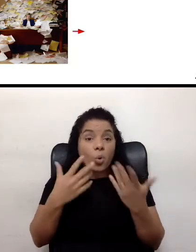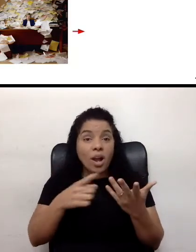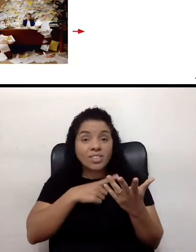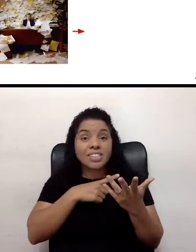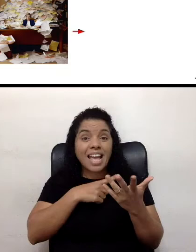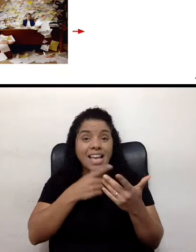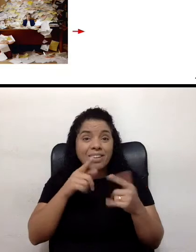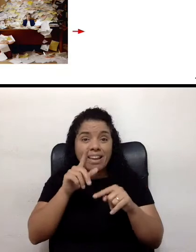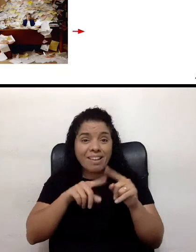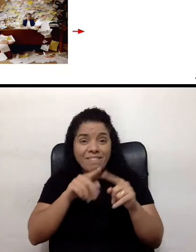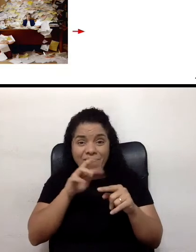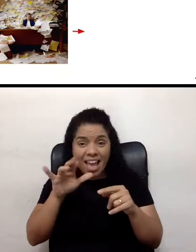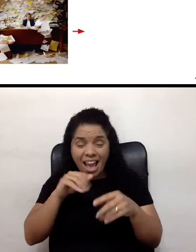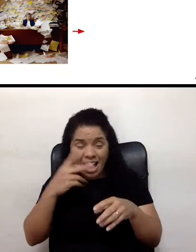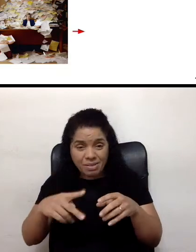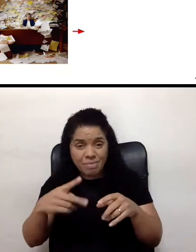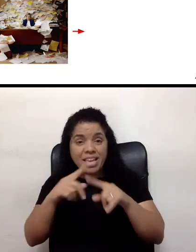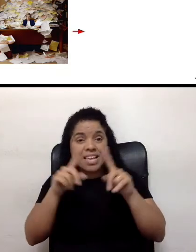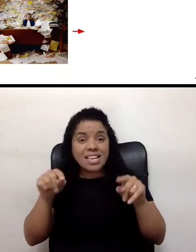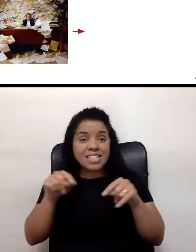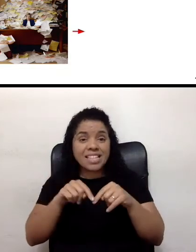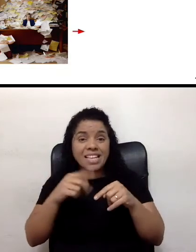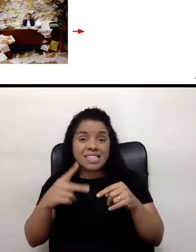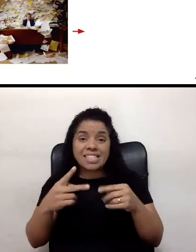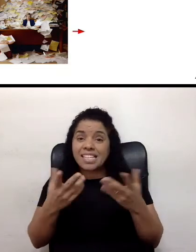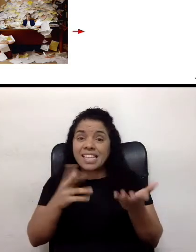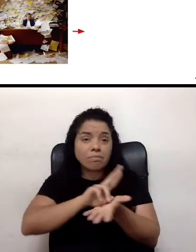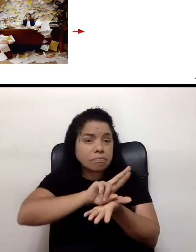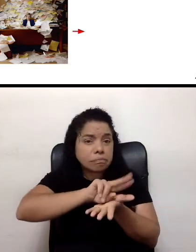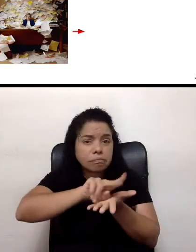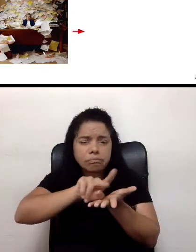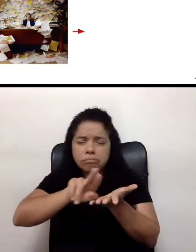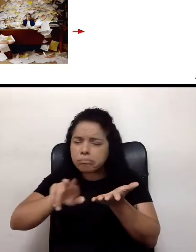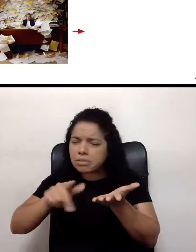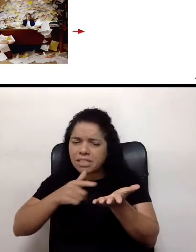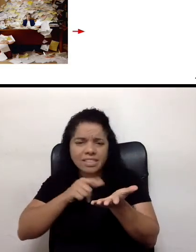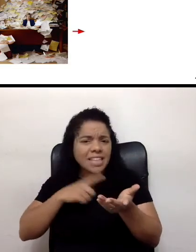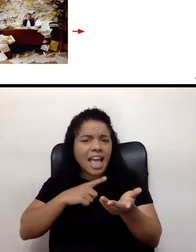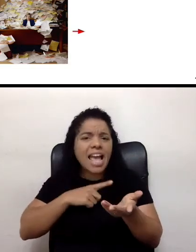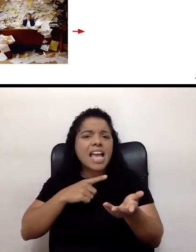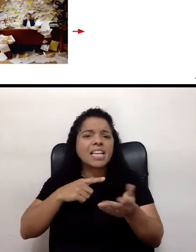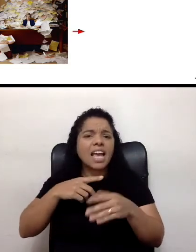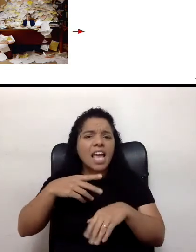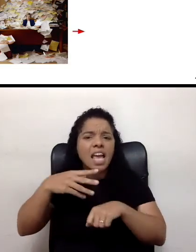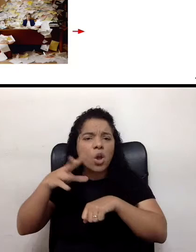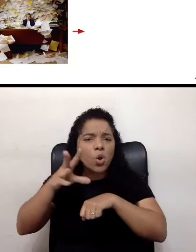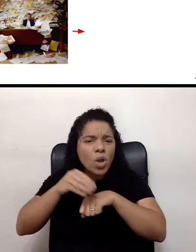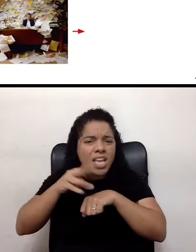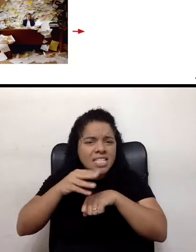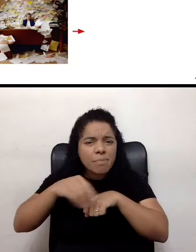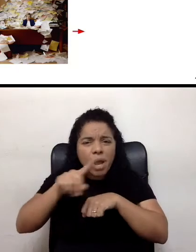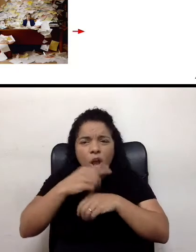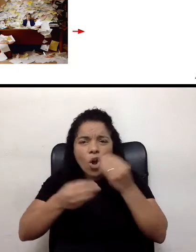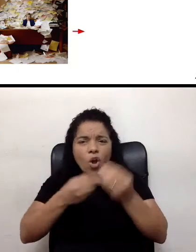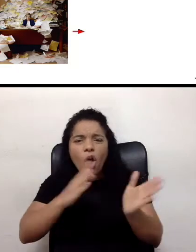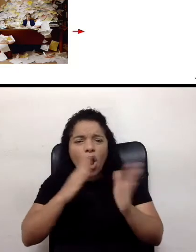tantas ferramentas no mercado, quando a gente tem tanto suporte, tanto conhecimento hoje de